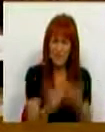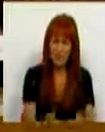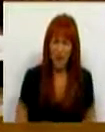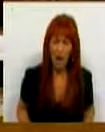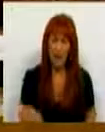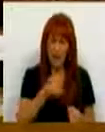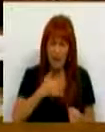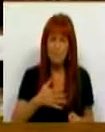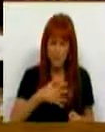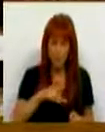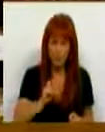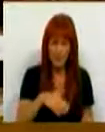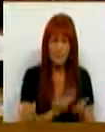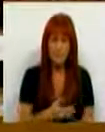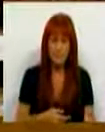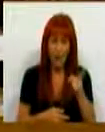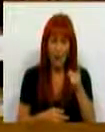passar para as empresas portuguesas.